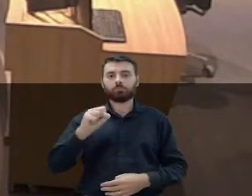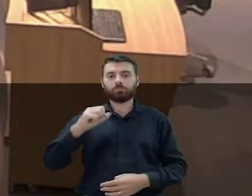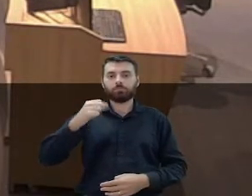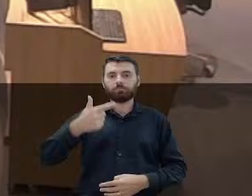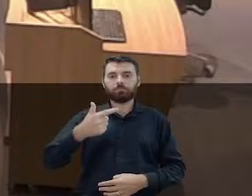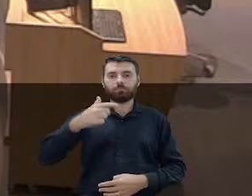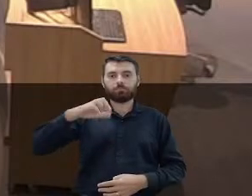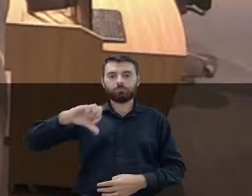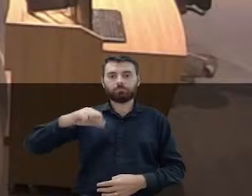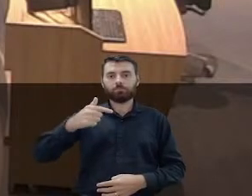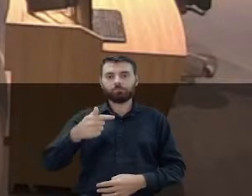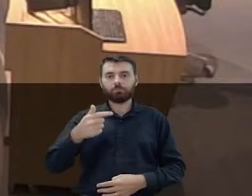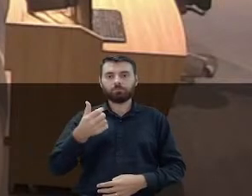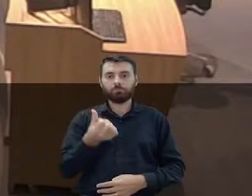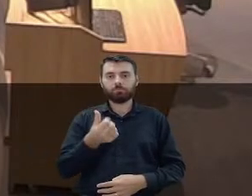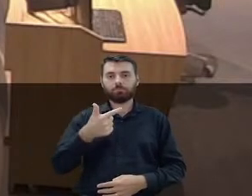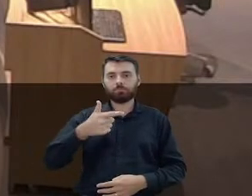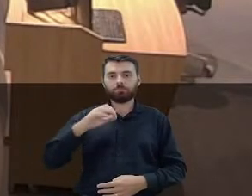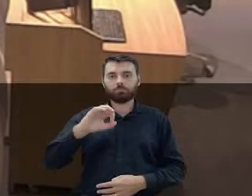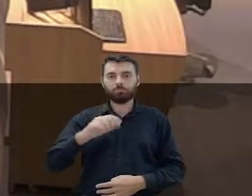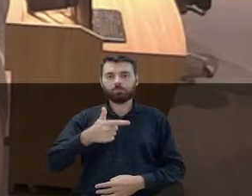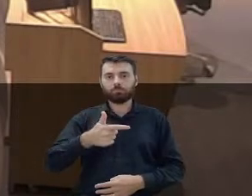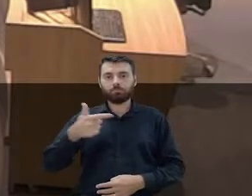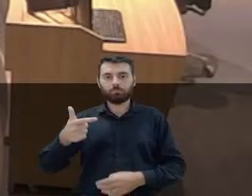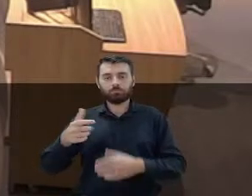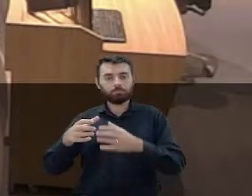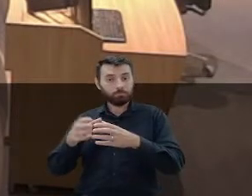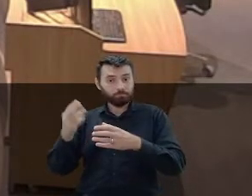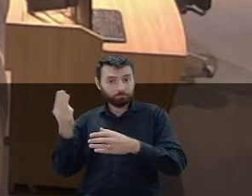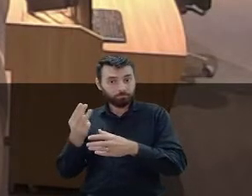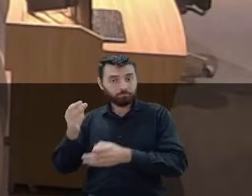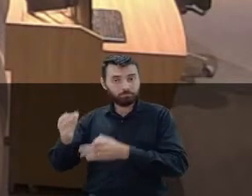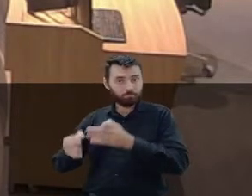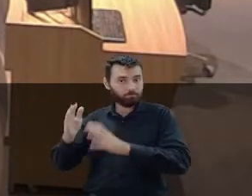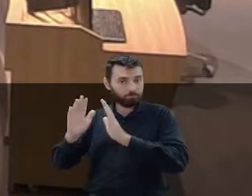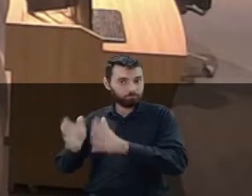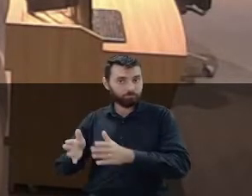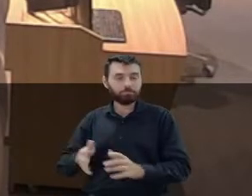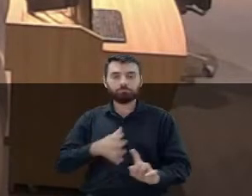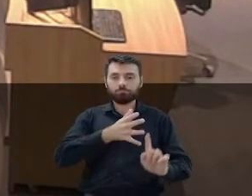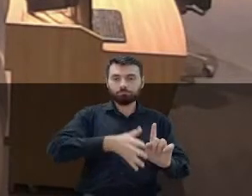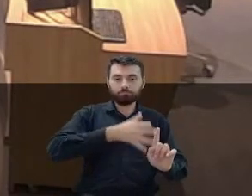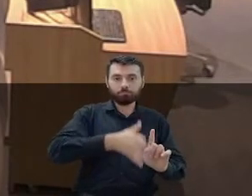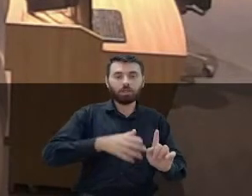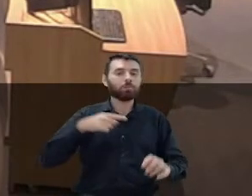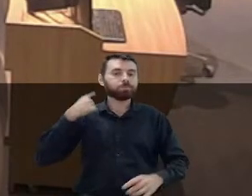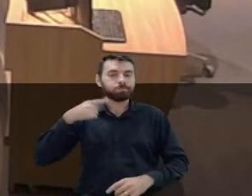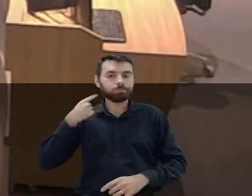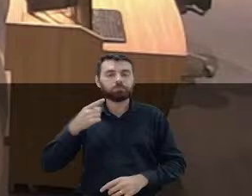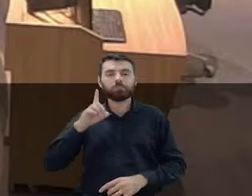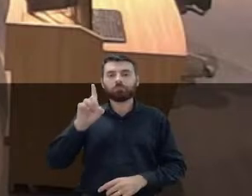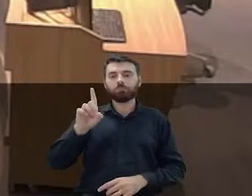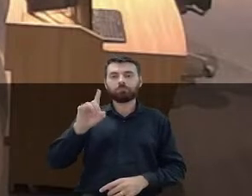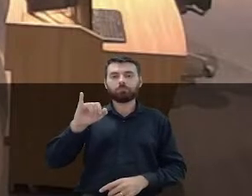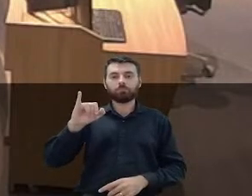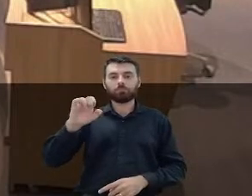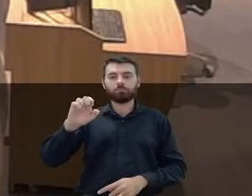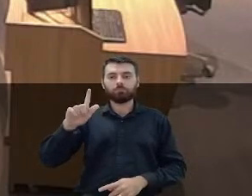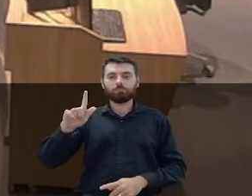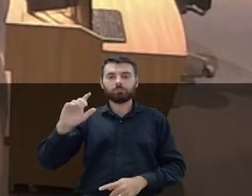24.829, dígito 76-2022, terceira vara, inscrito para sustentação oral, doutor Diego Canzi, da